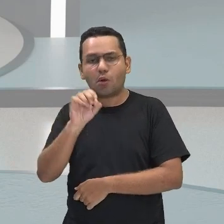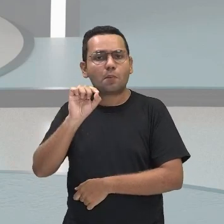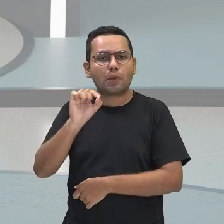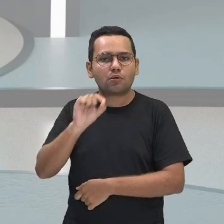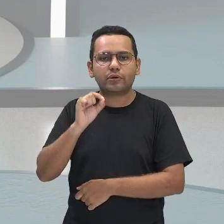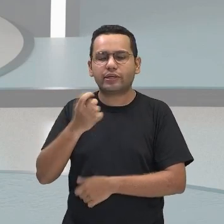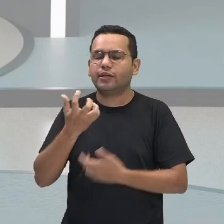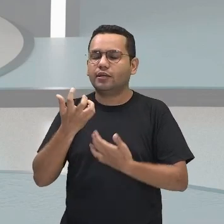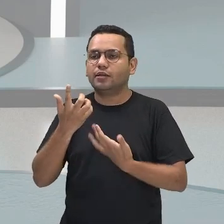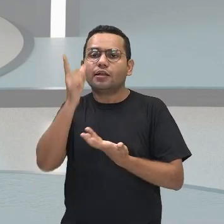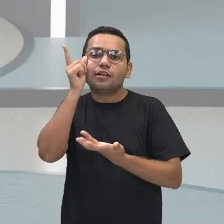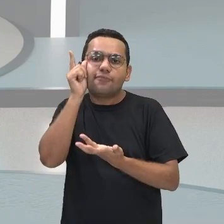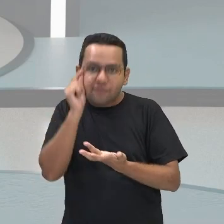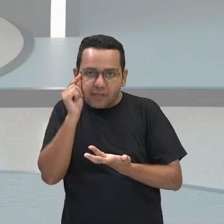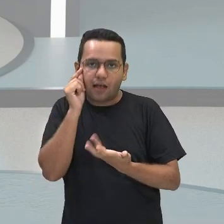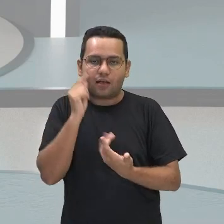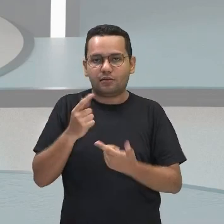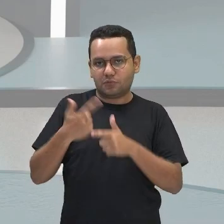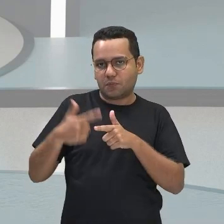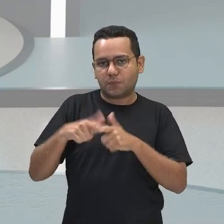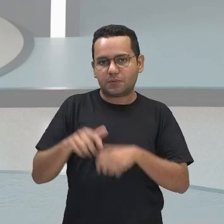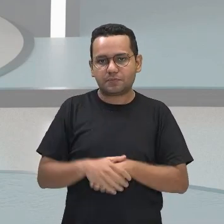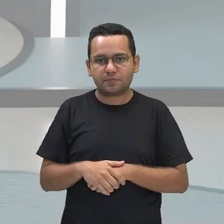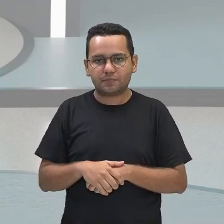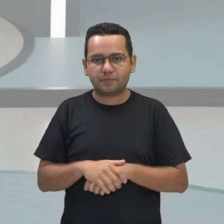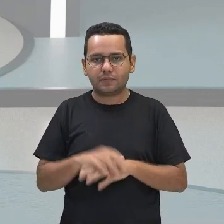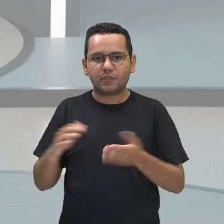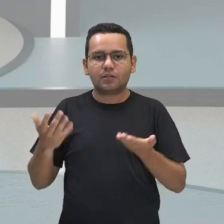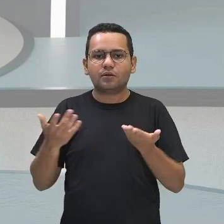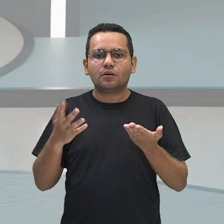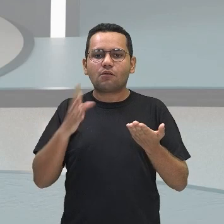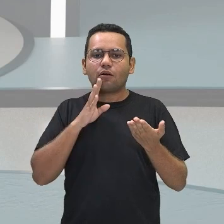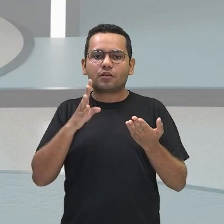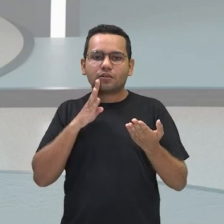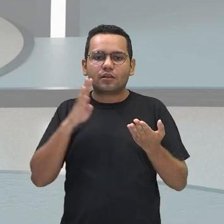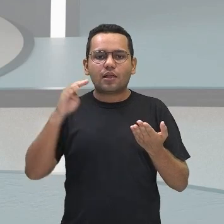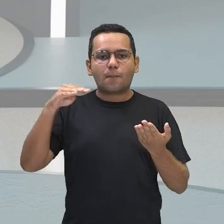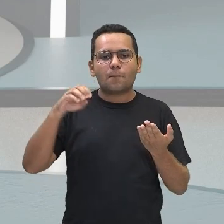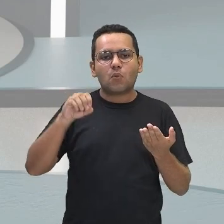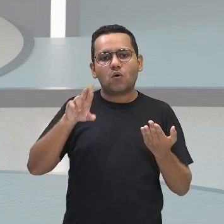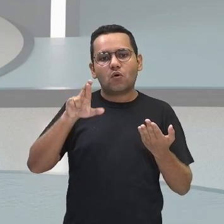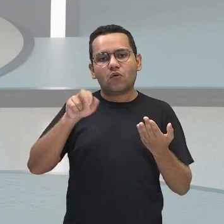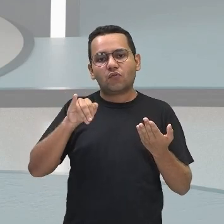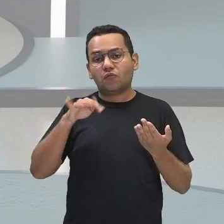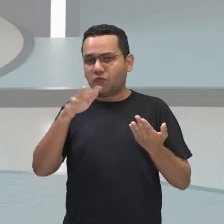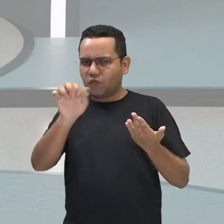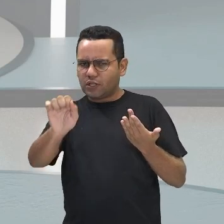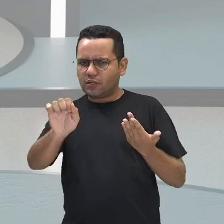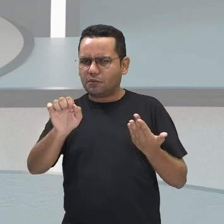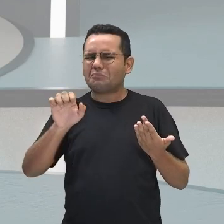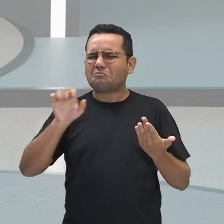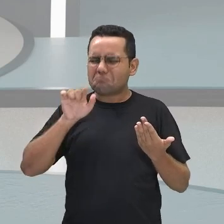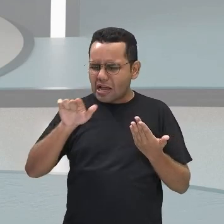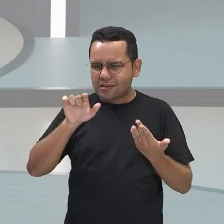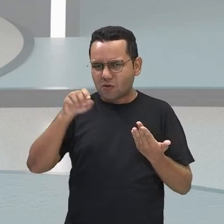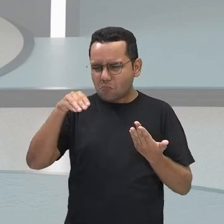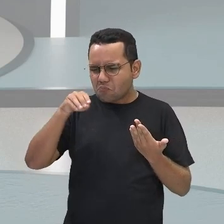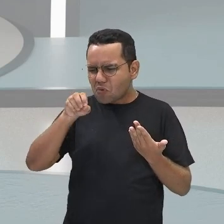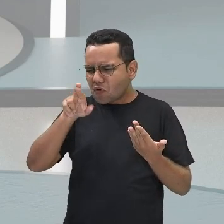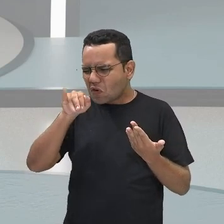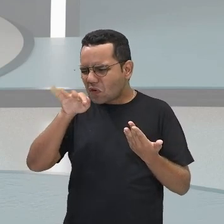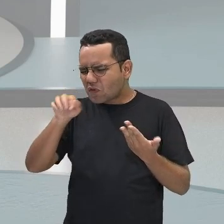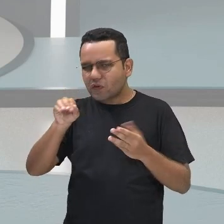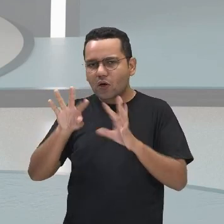dor, né? Mais conhecida é a morfina. Já pensou? A morfina é utilizada, gente, quando você está